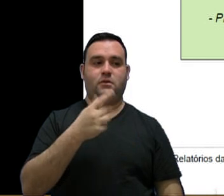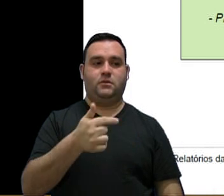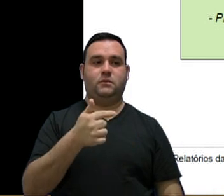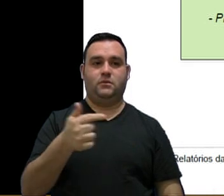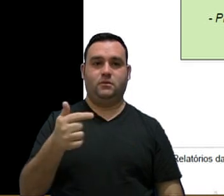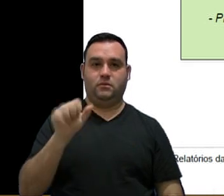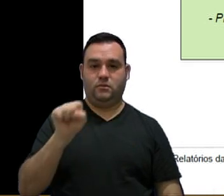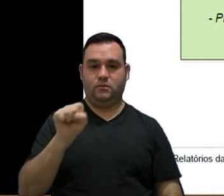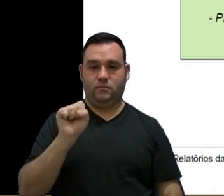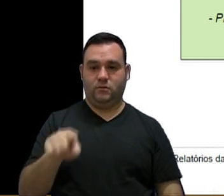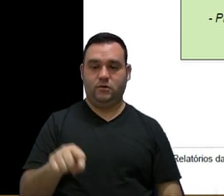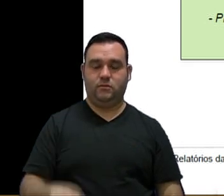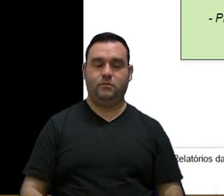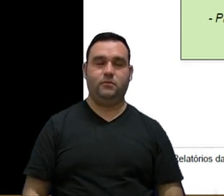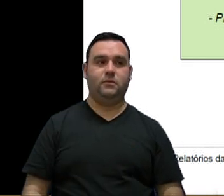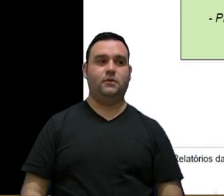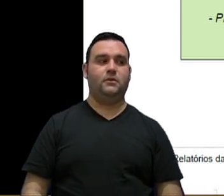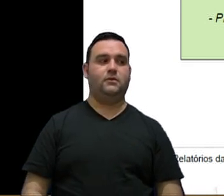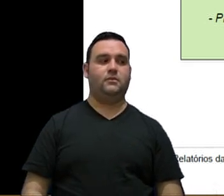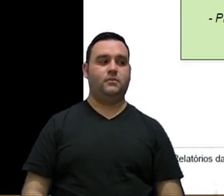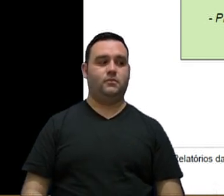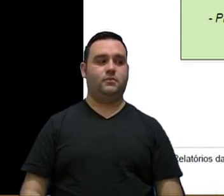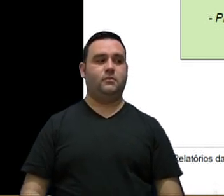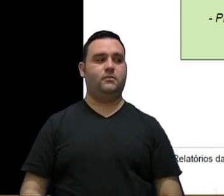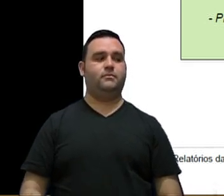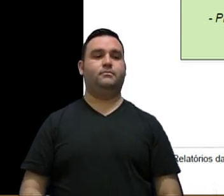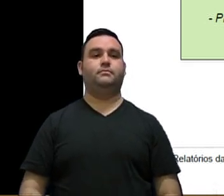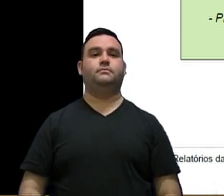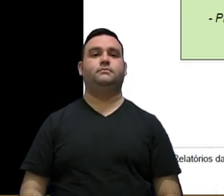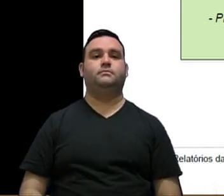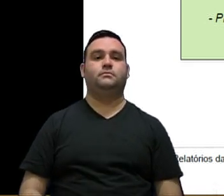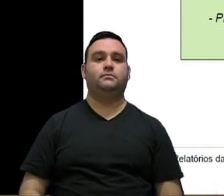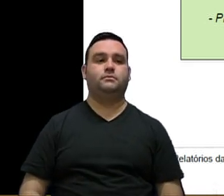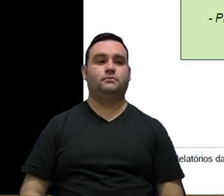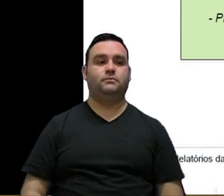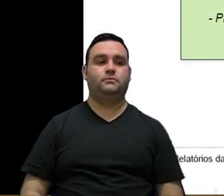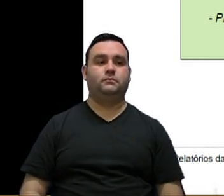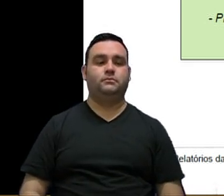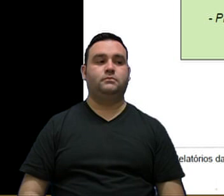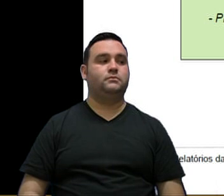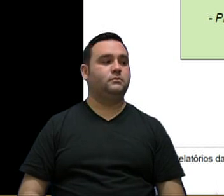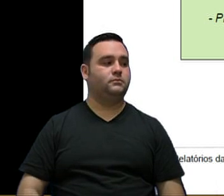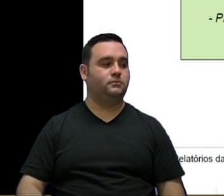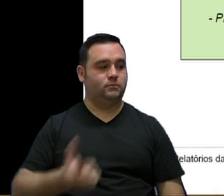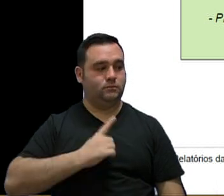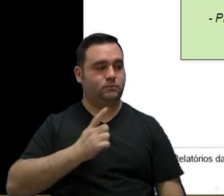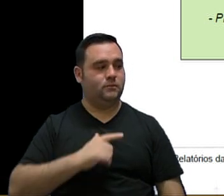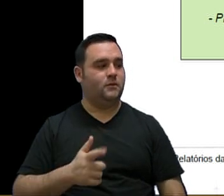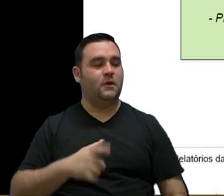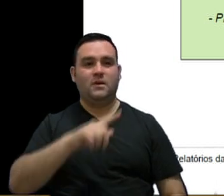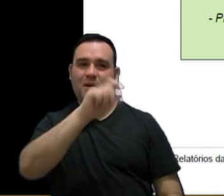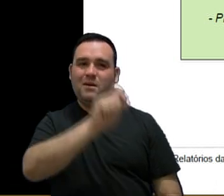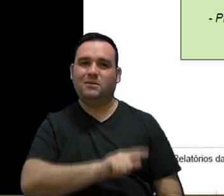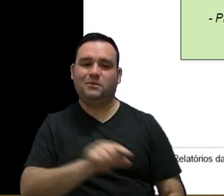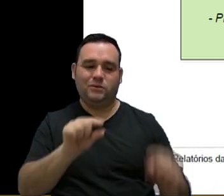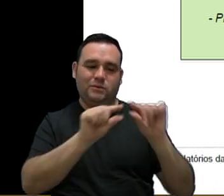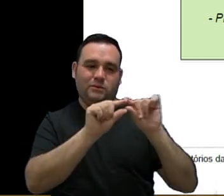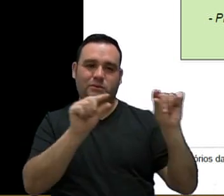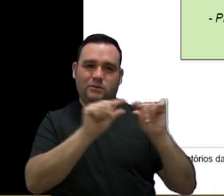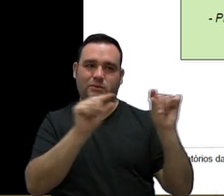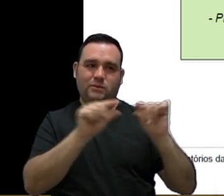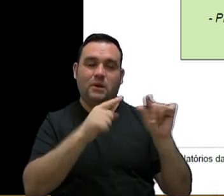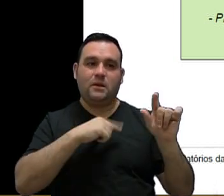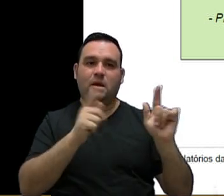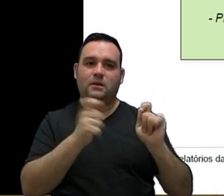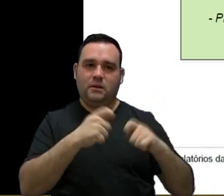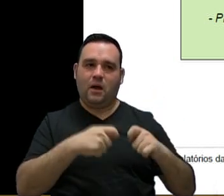e setenta e oito mil é isso ali na no link ali também é